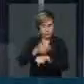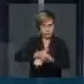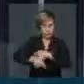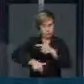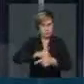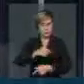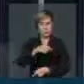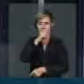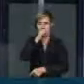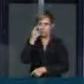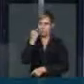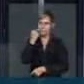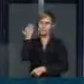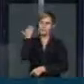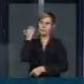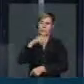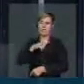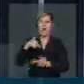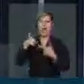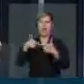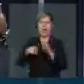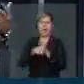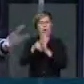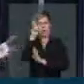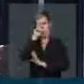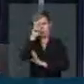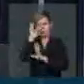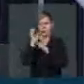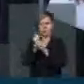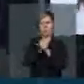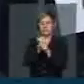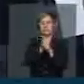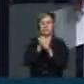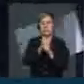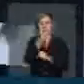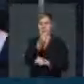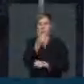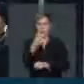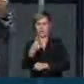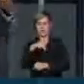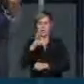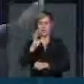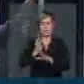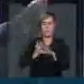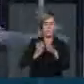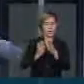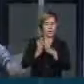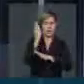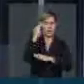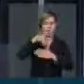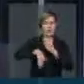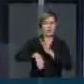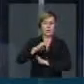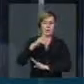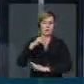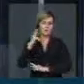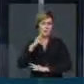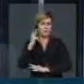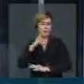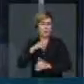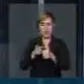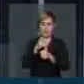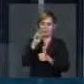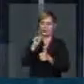uma história de luta. Nós que sabemos que desde 1962, quando ele foi eleito vereador e nasceu o primeiro mandato, já foi cassado.